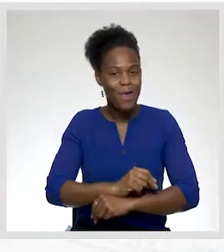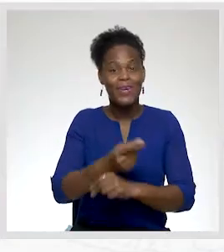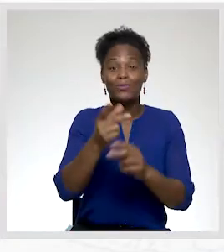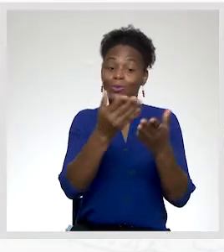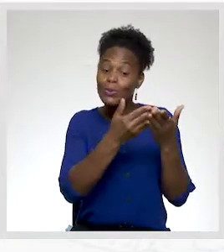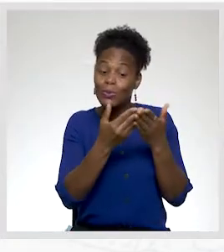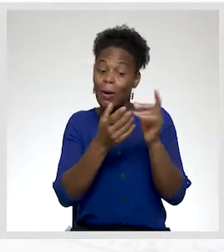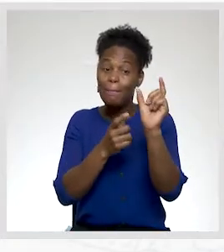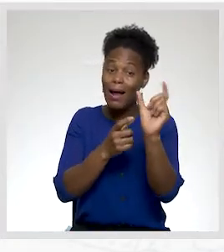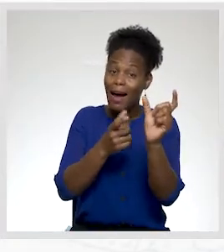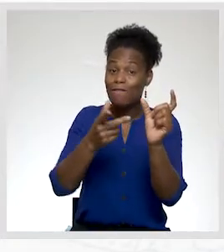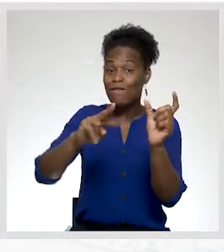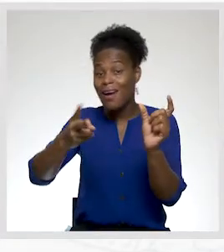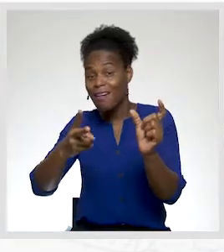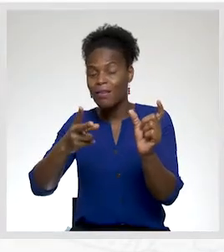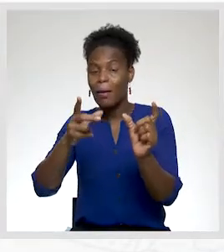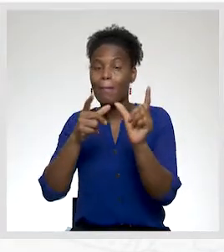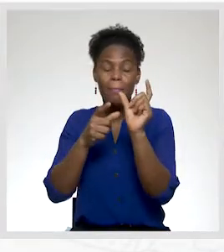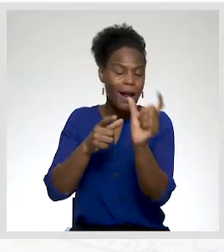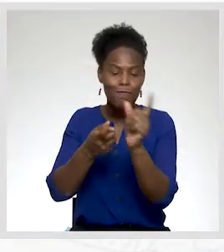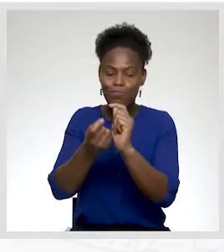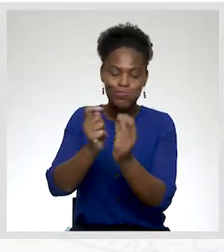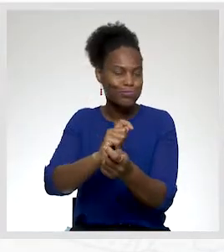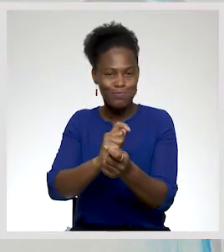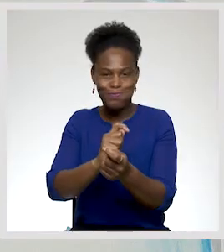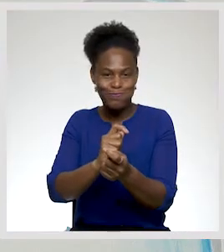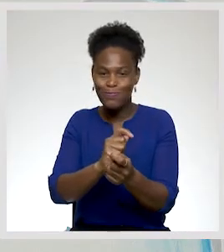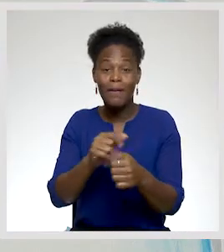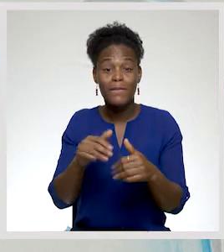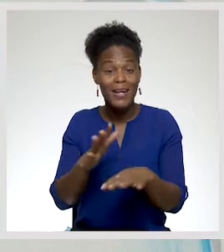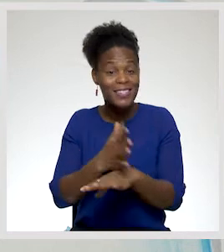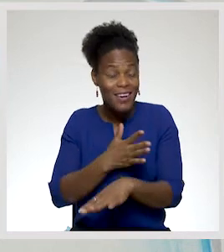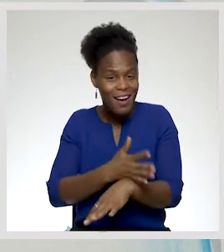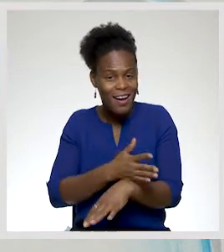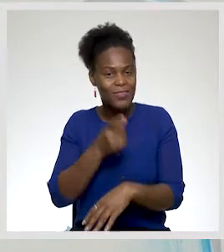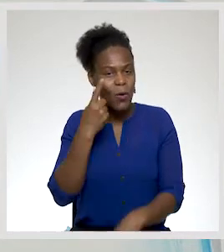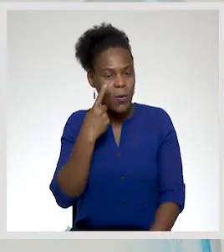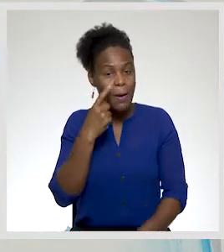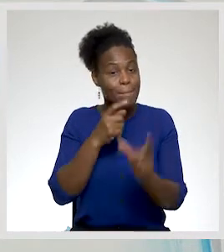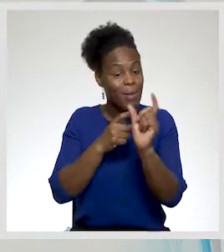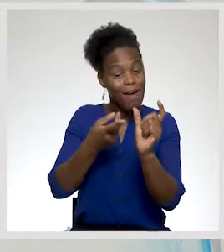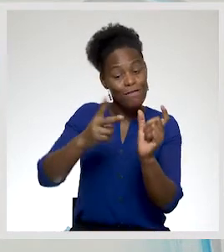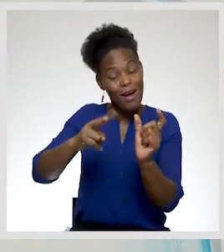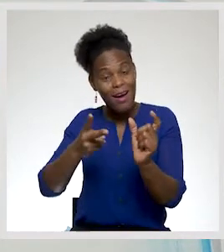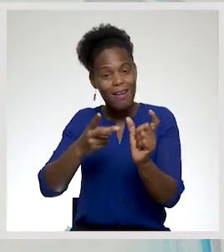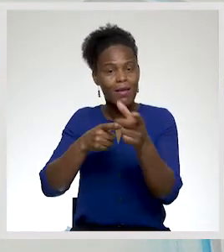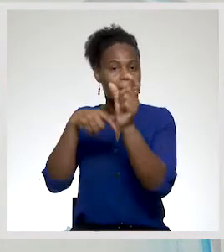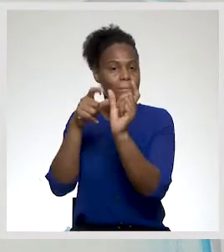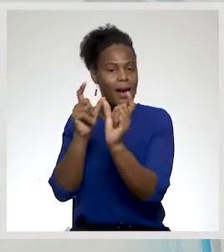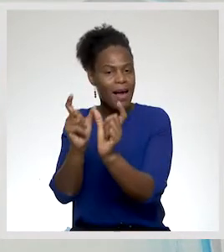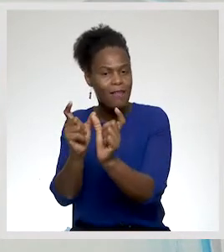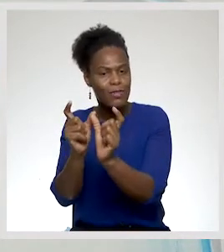palavras variáveis e palavras invariáveis. Mas antes de conhecerem as palavras variáveis e as